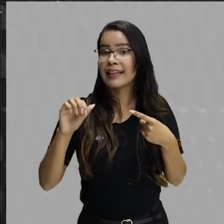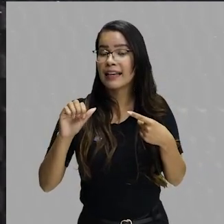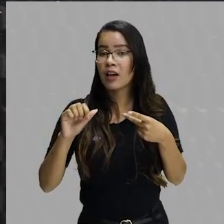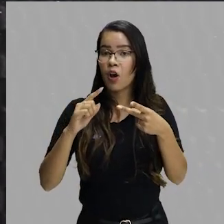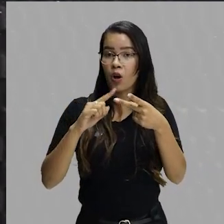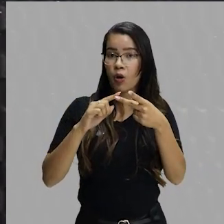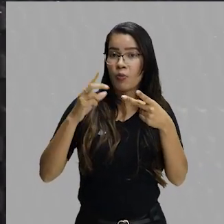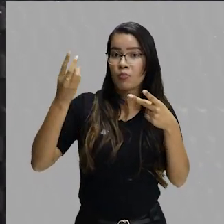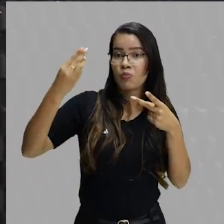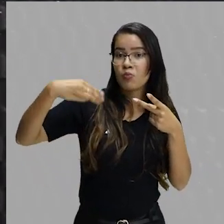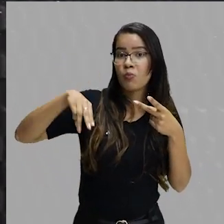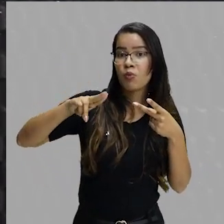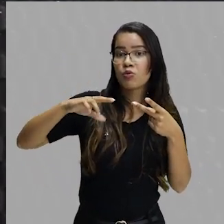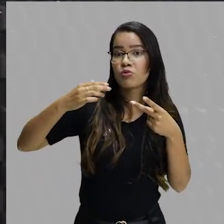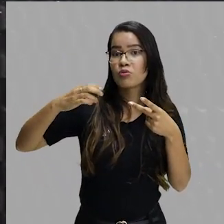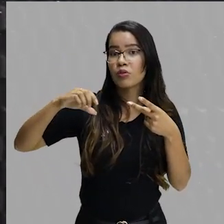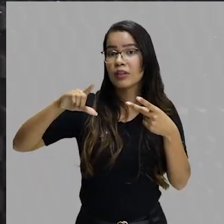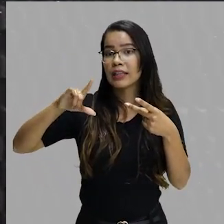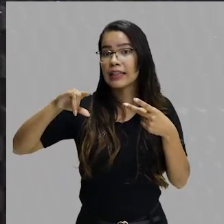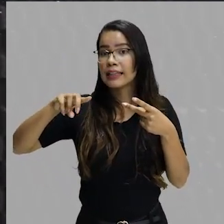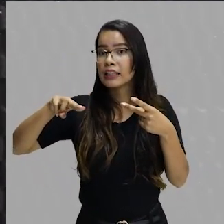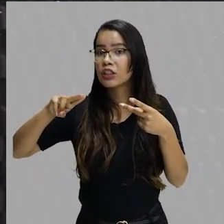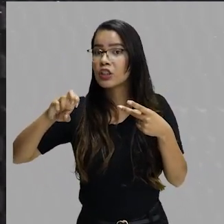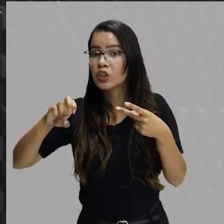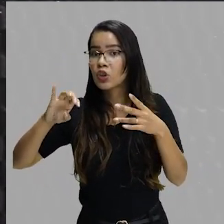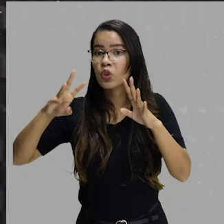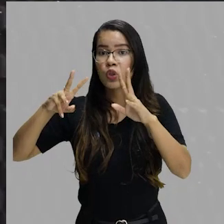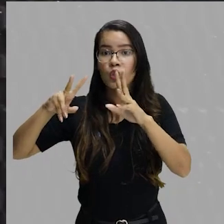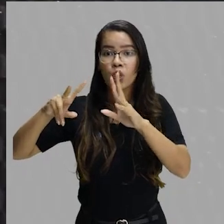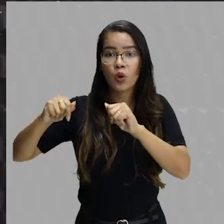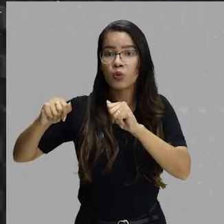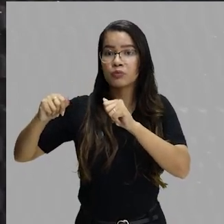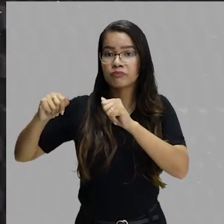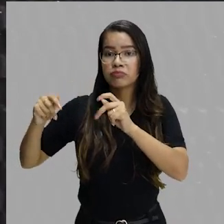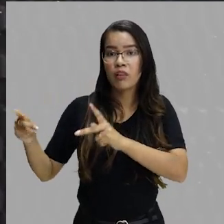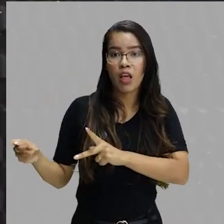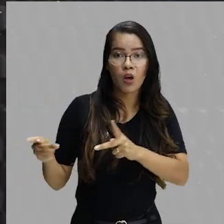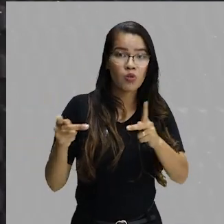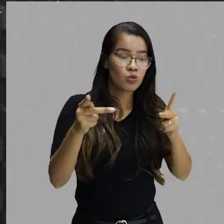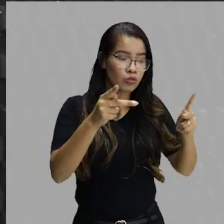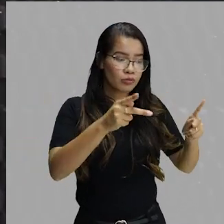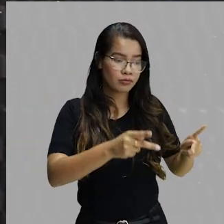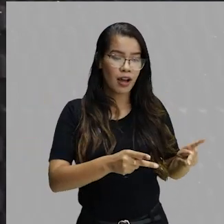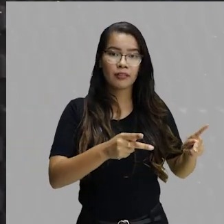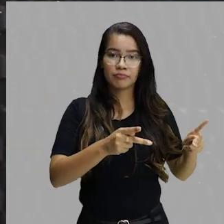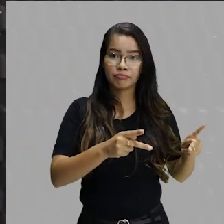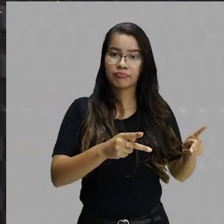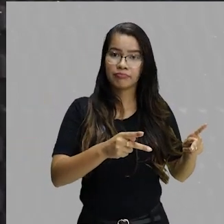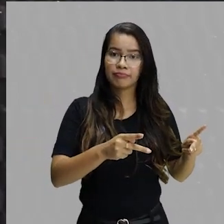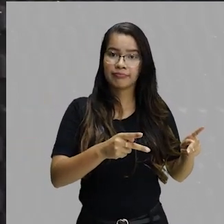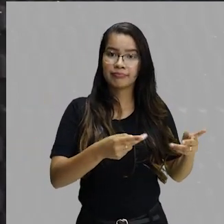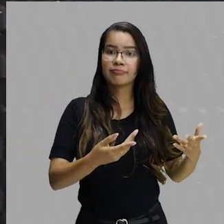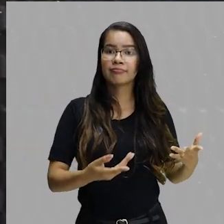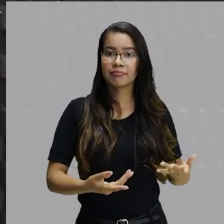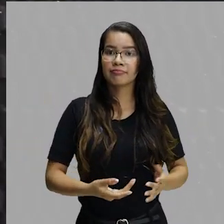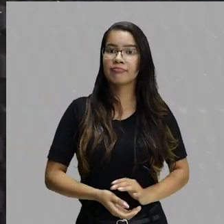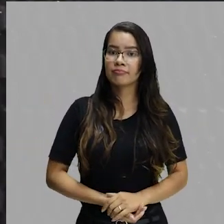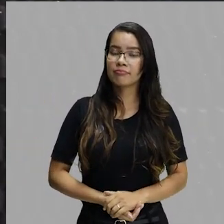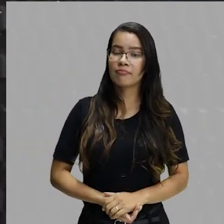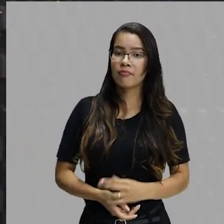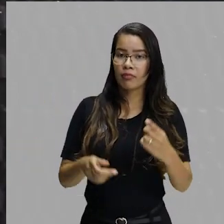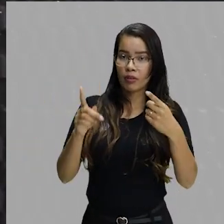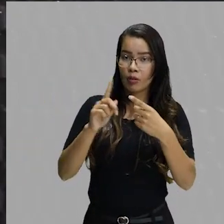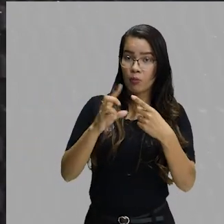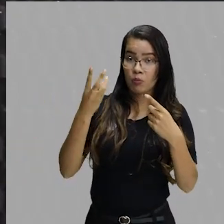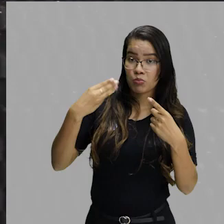de golpes políticos. Hitler e Mussolini chegaram ao poder, eles foram convidados. Mussolini foi